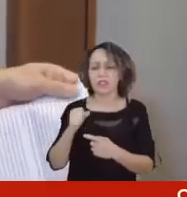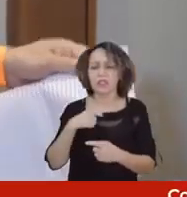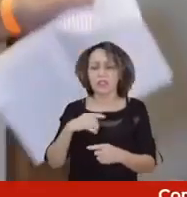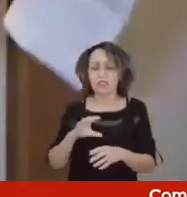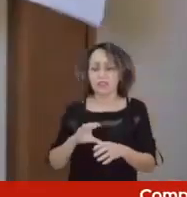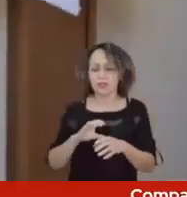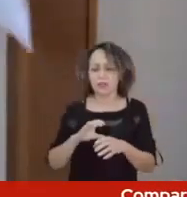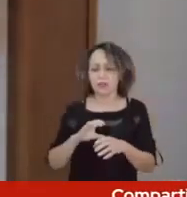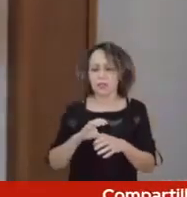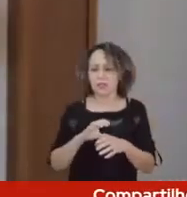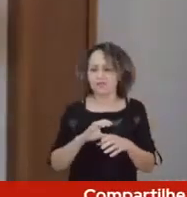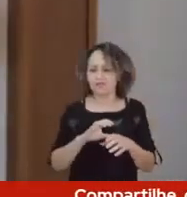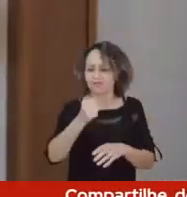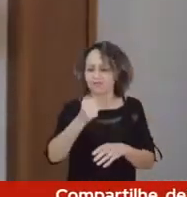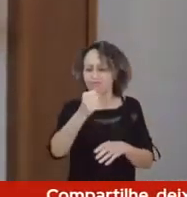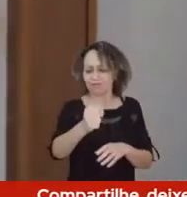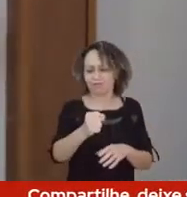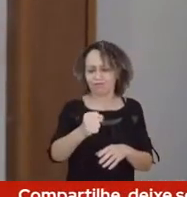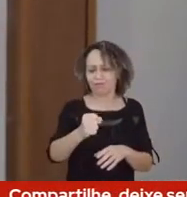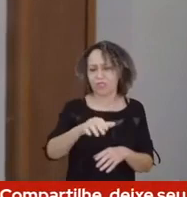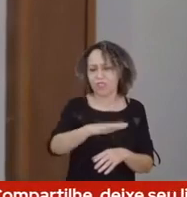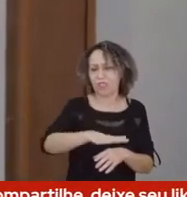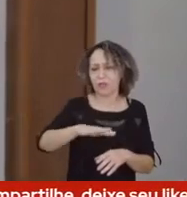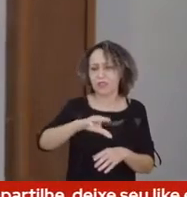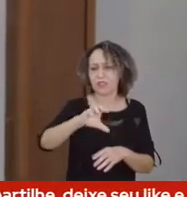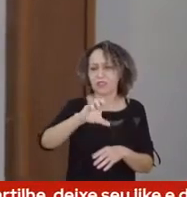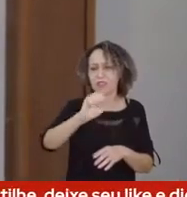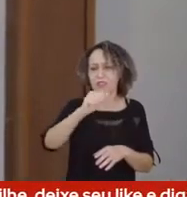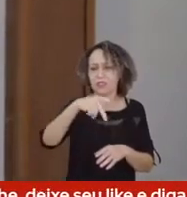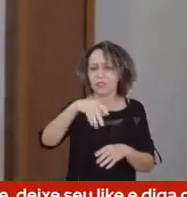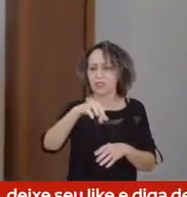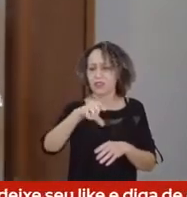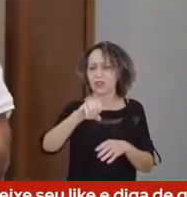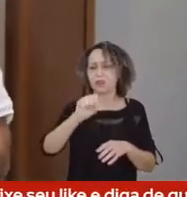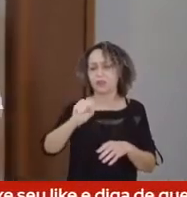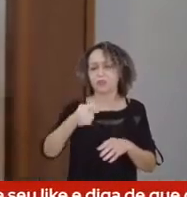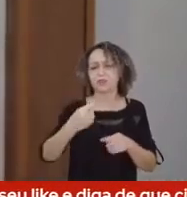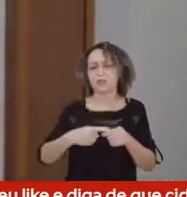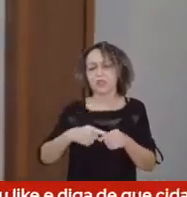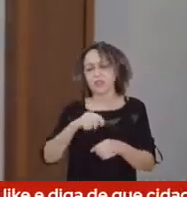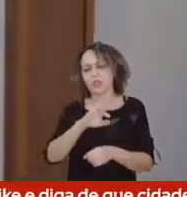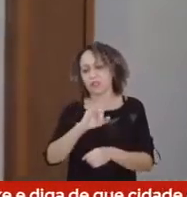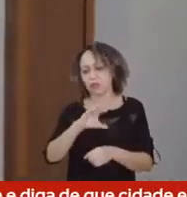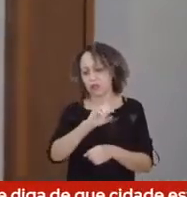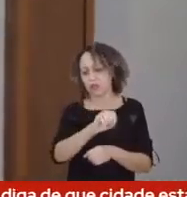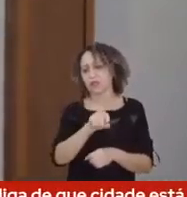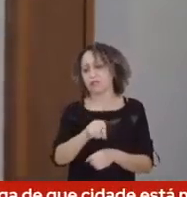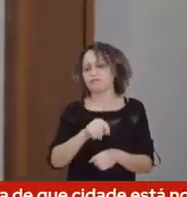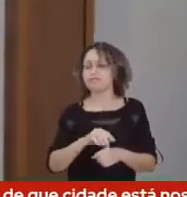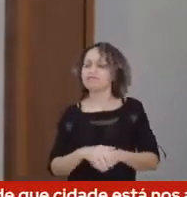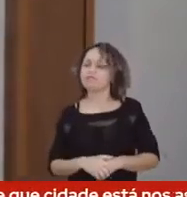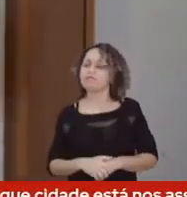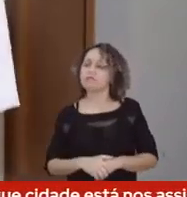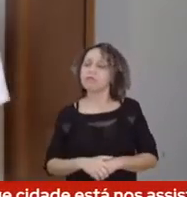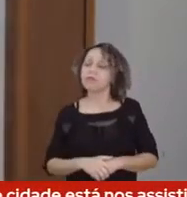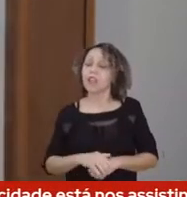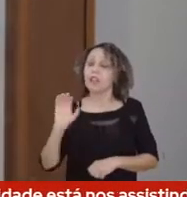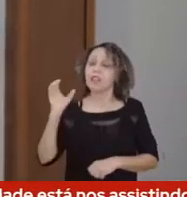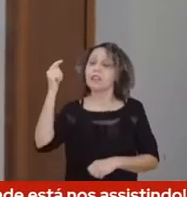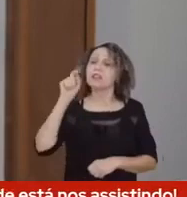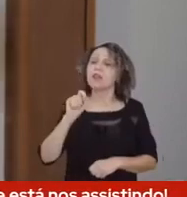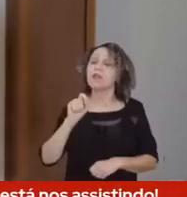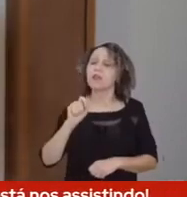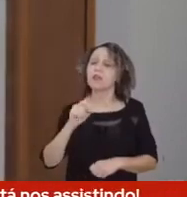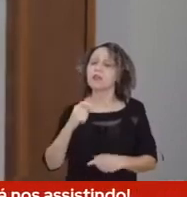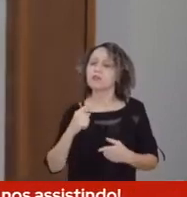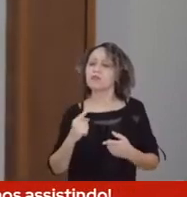rodada zero iam ser devolvidos para a ANP se ela não fizesse a exploração. Essa decisão também foi tomada junto com a duplicação